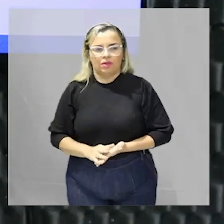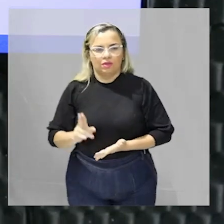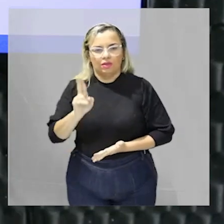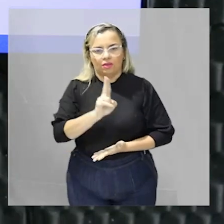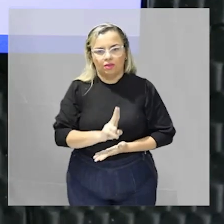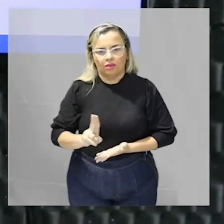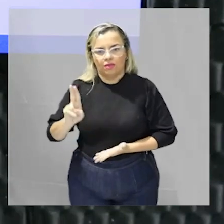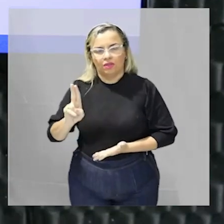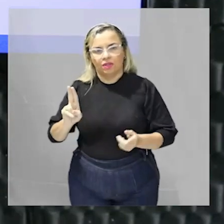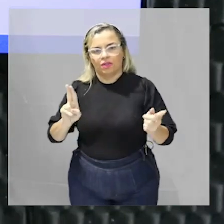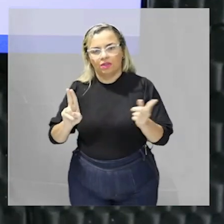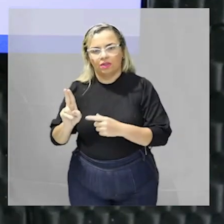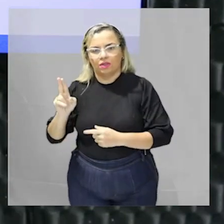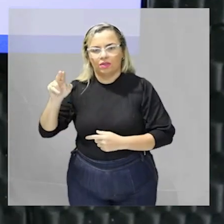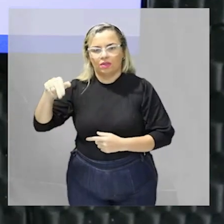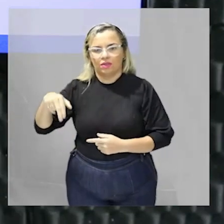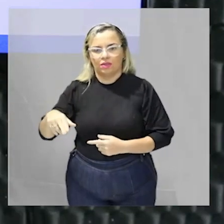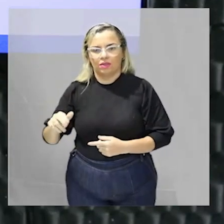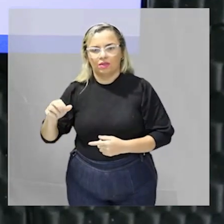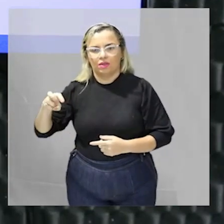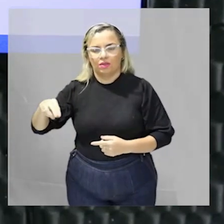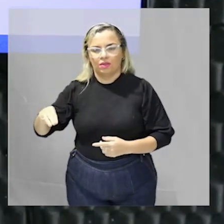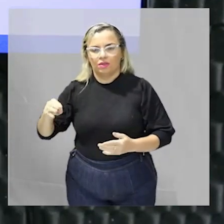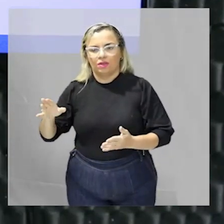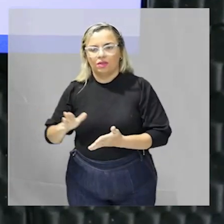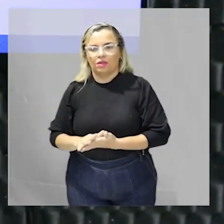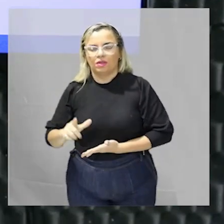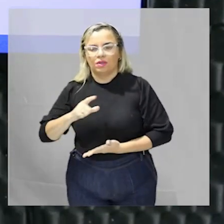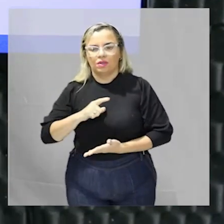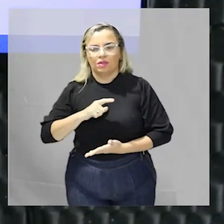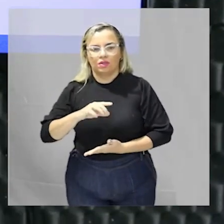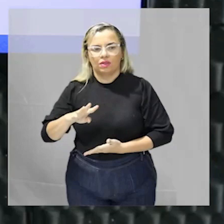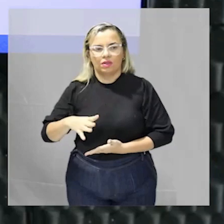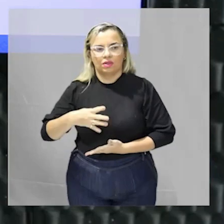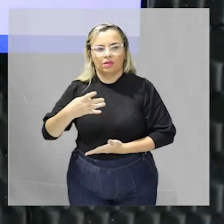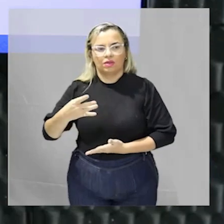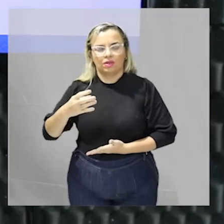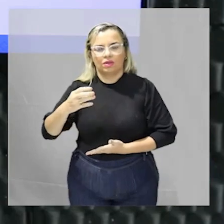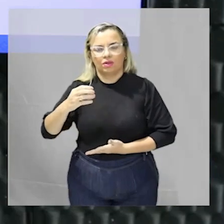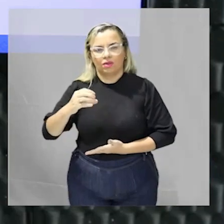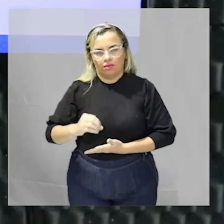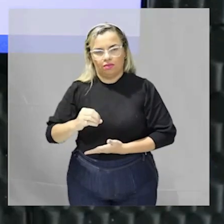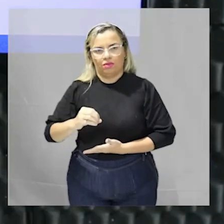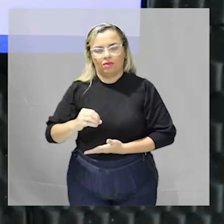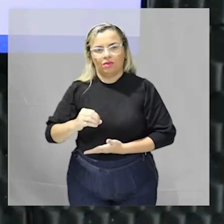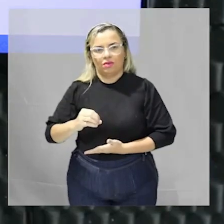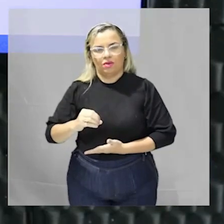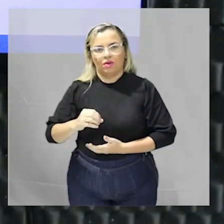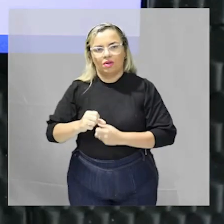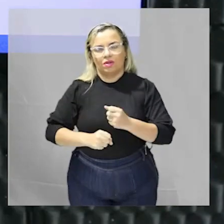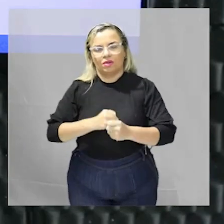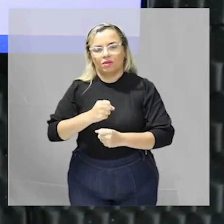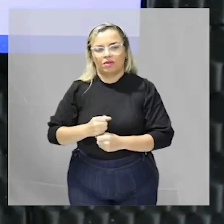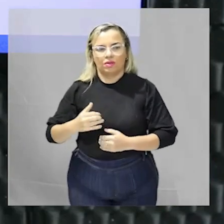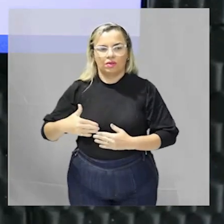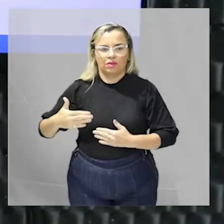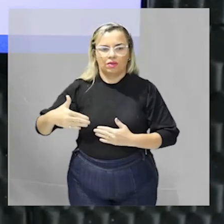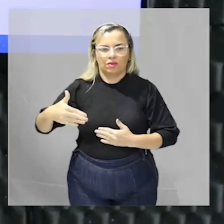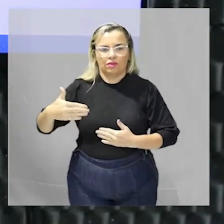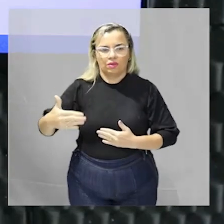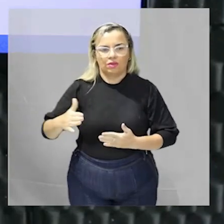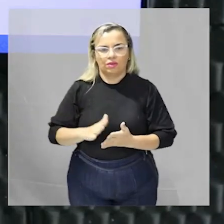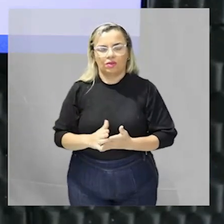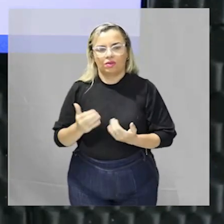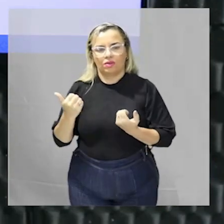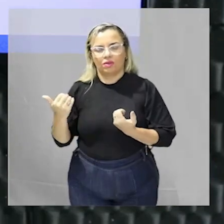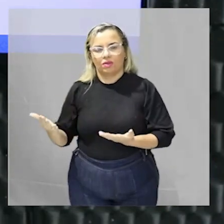que tem o quê? 40 anos, oferece aos jovens uma probadita, nós vamos já saber o que é isso, uma